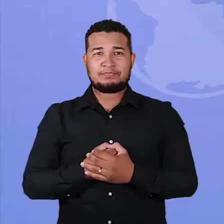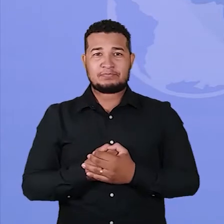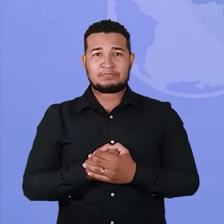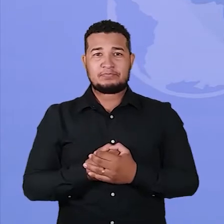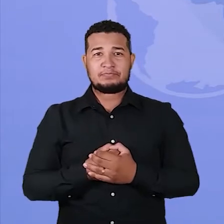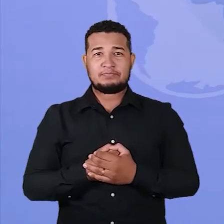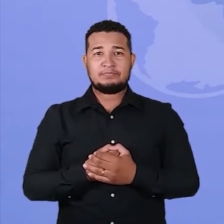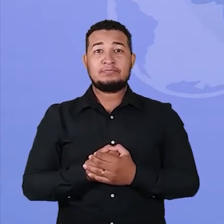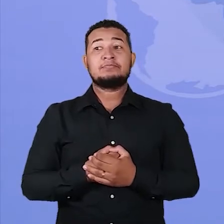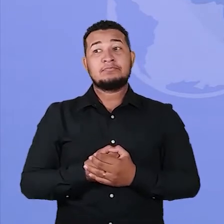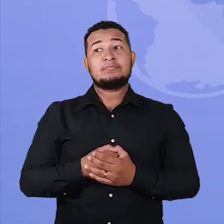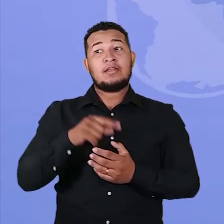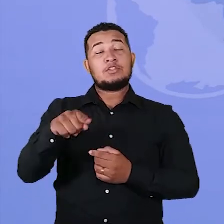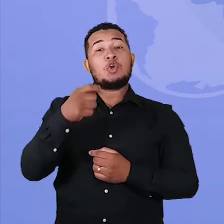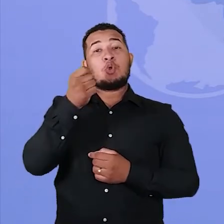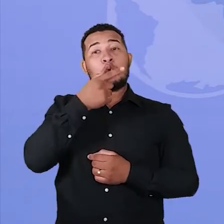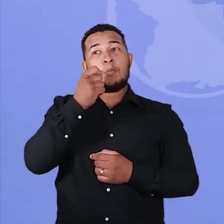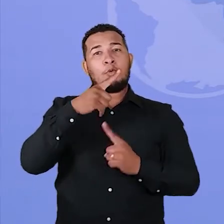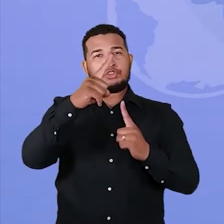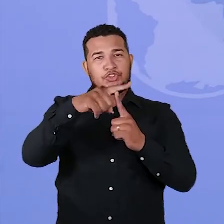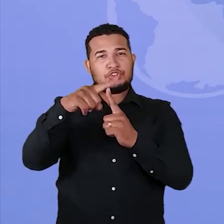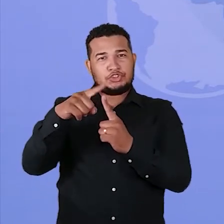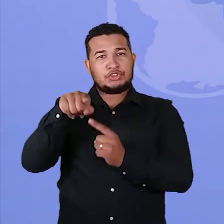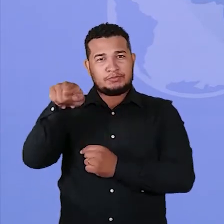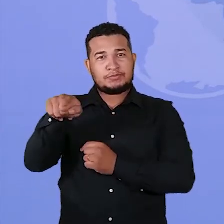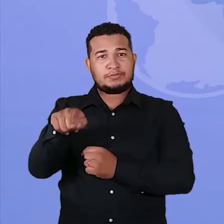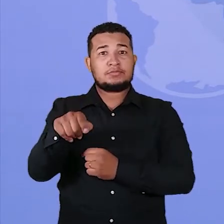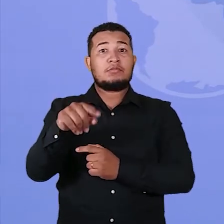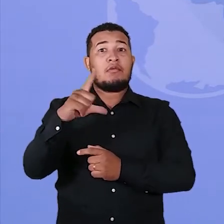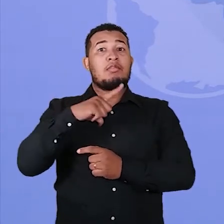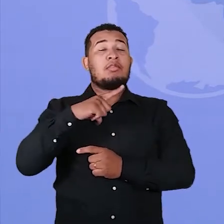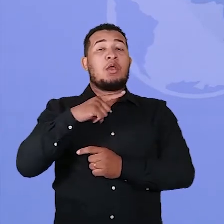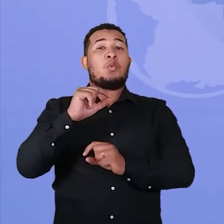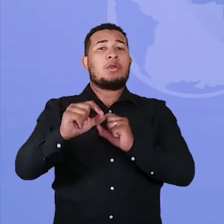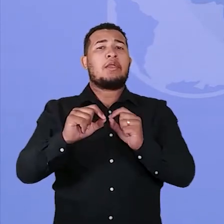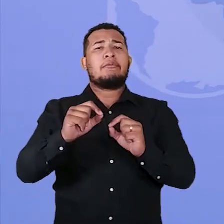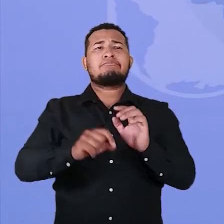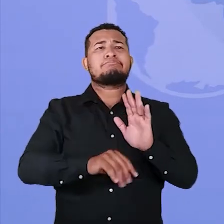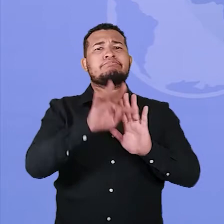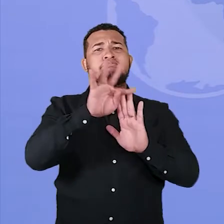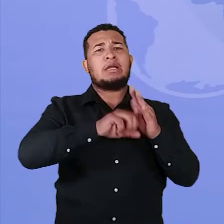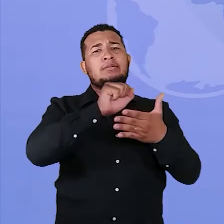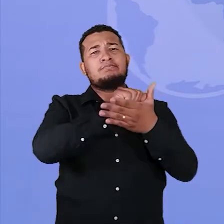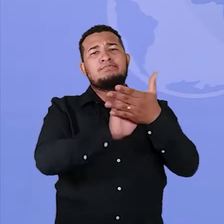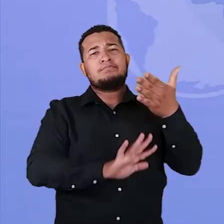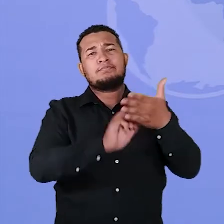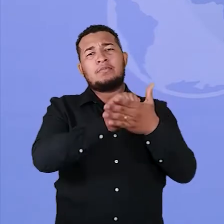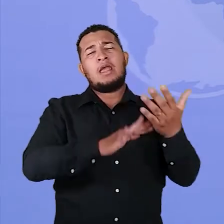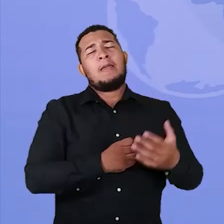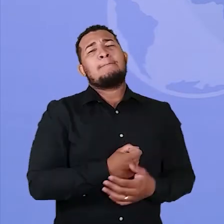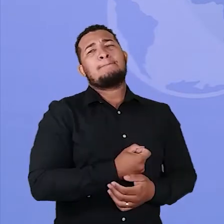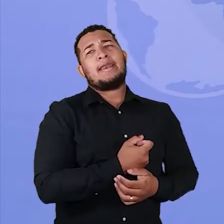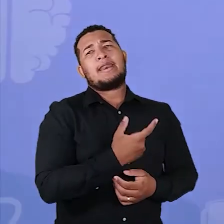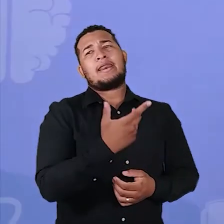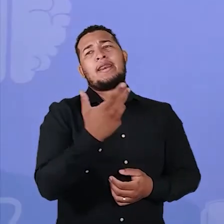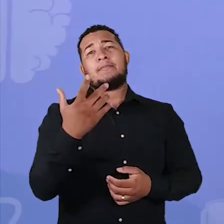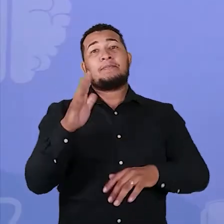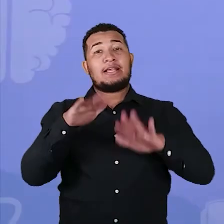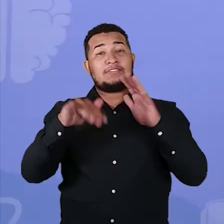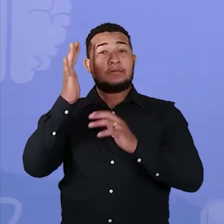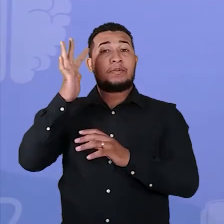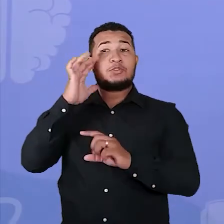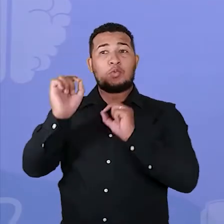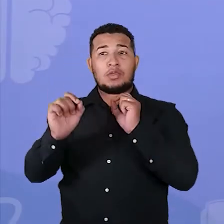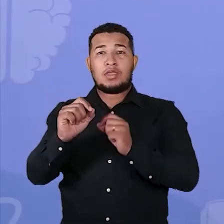certo? Esse tipo de humor, esse tipo de ironia vai estar presente em várias atividades. A gente acha